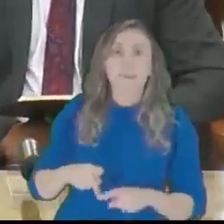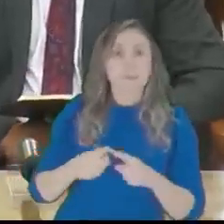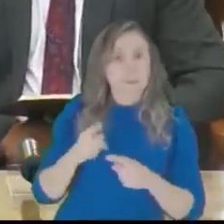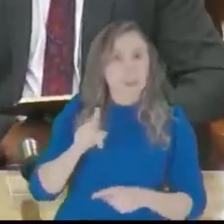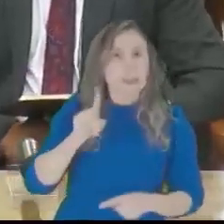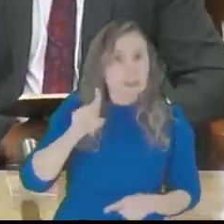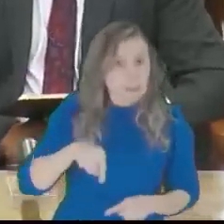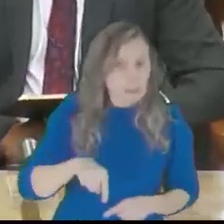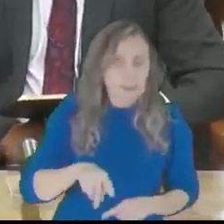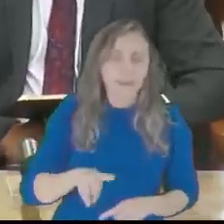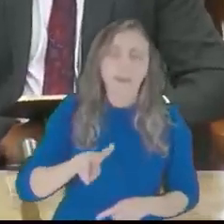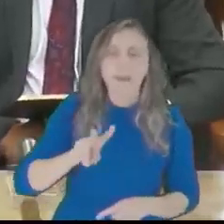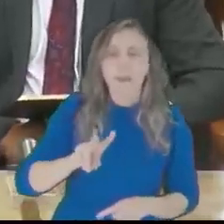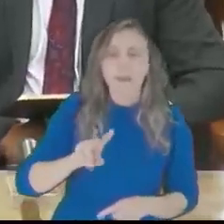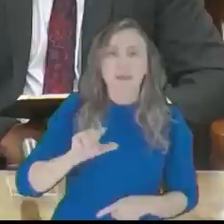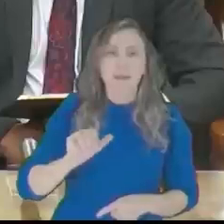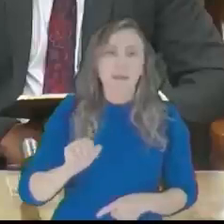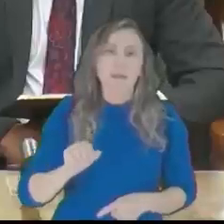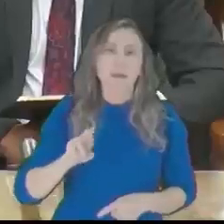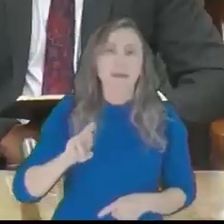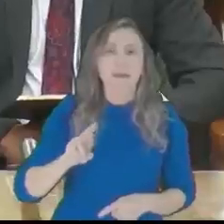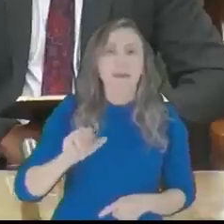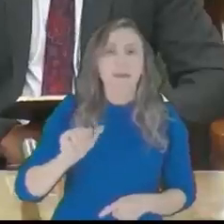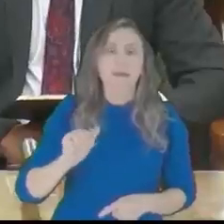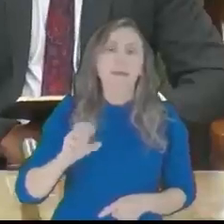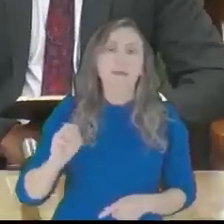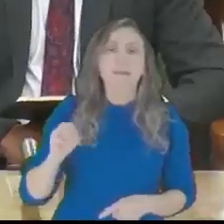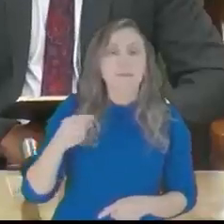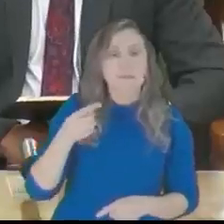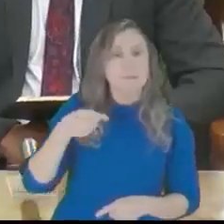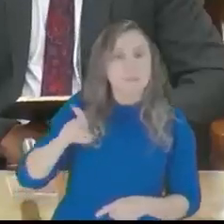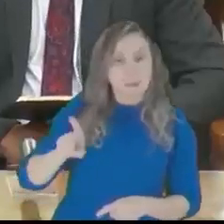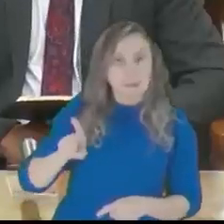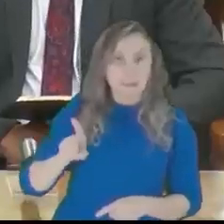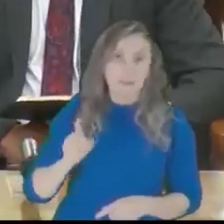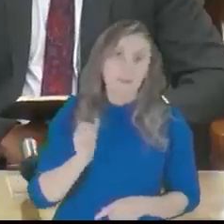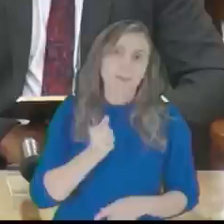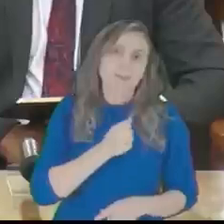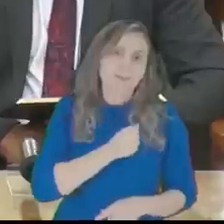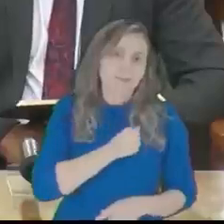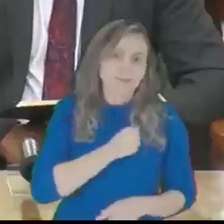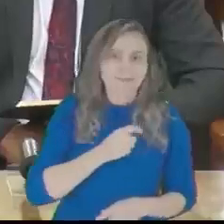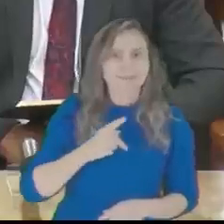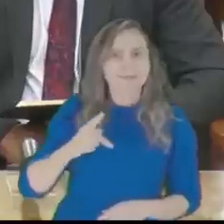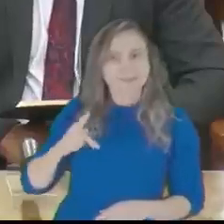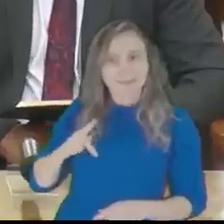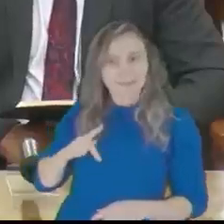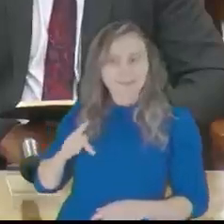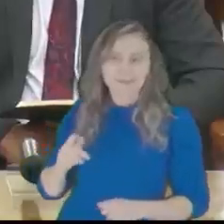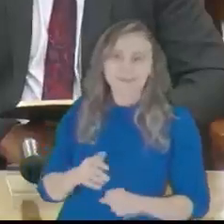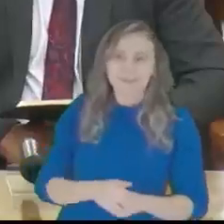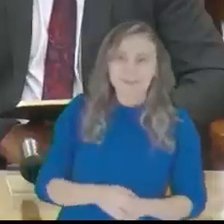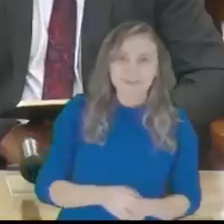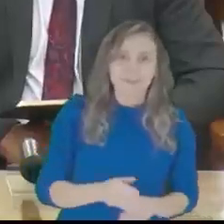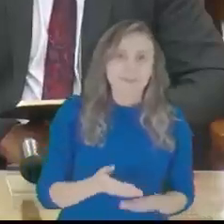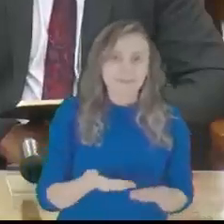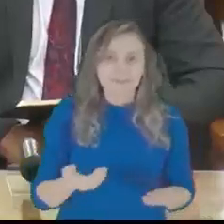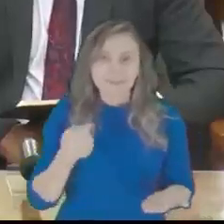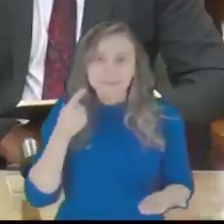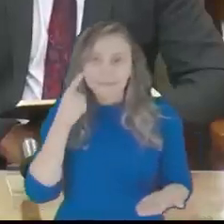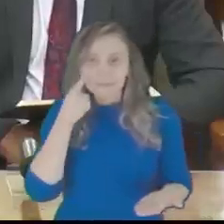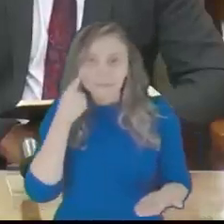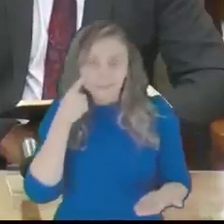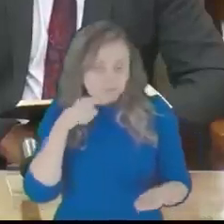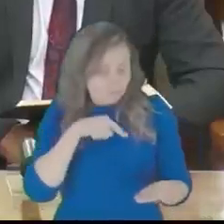vê se vocês aprenderam, um varão apostólico. Então, meus amados irmãos, nós vemos aqui na palavra de